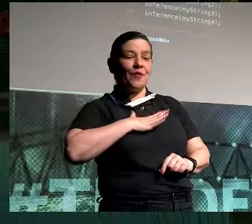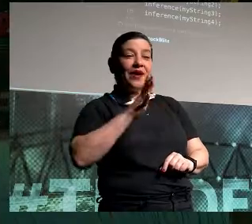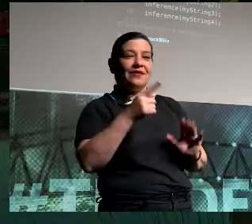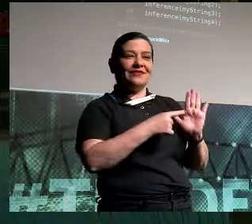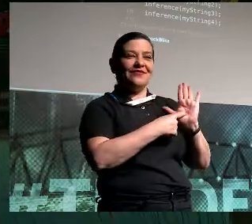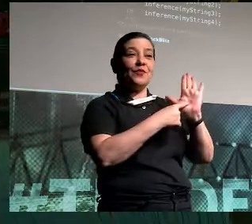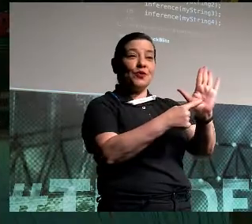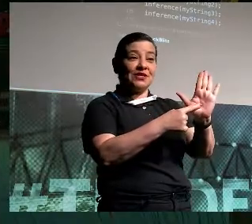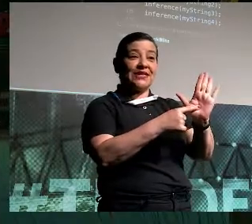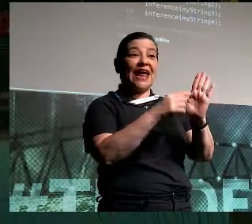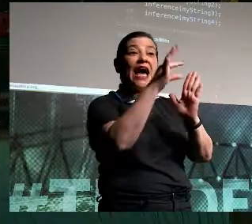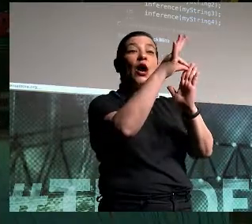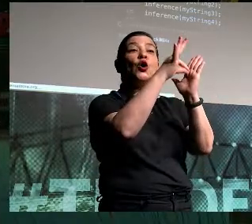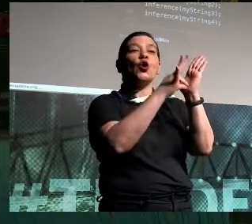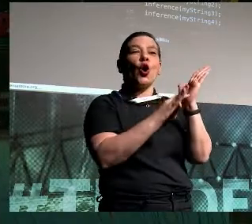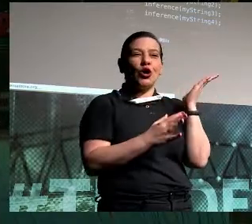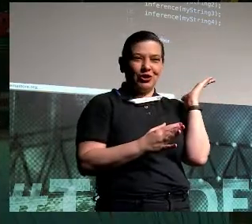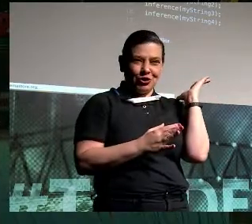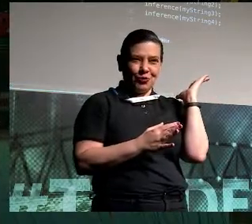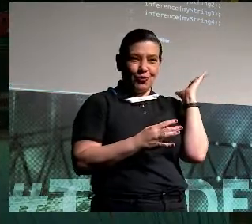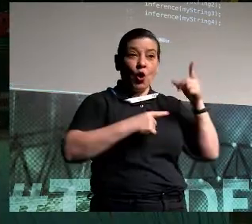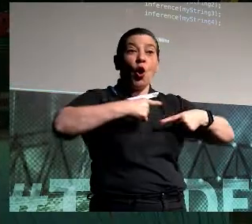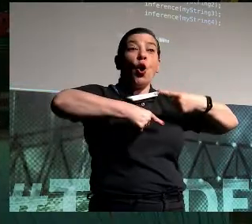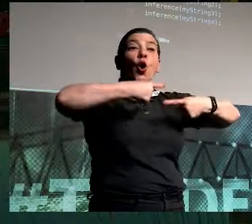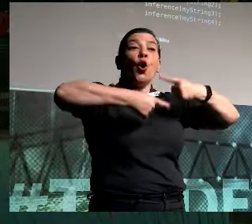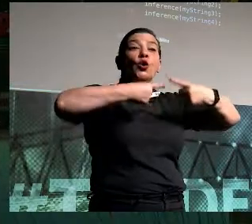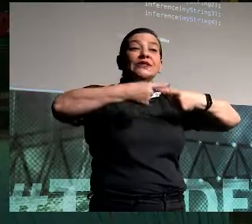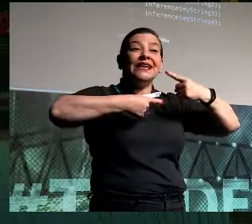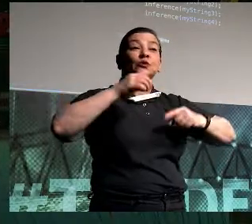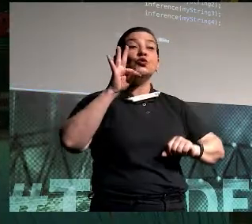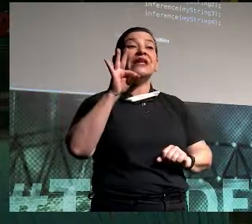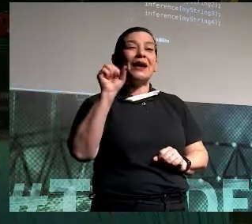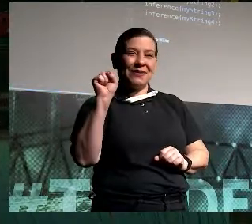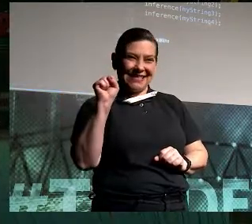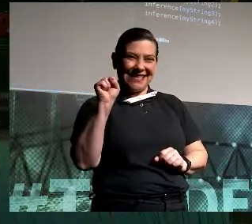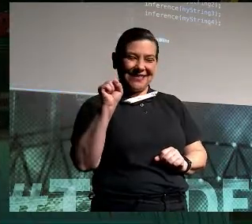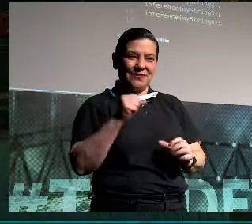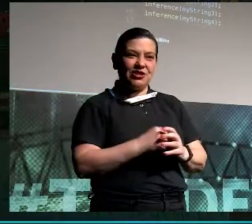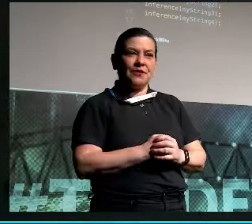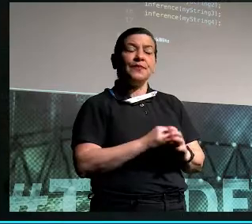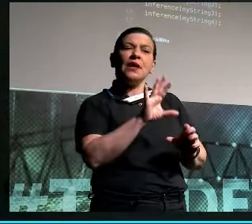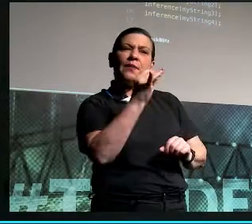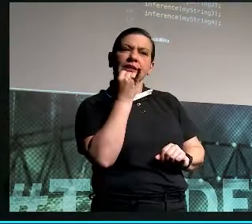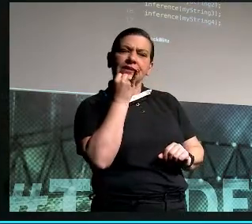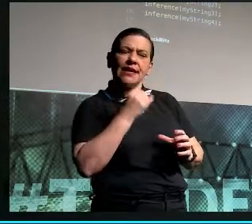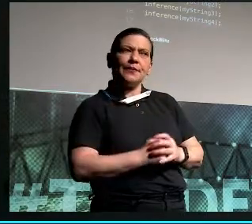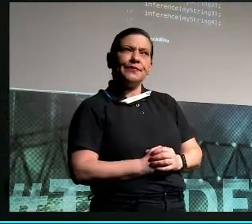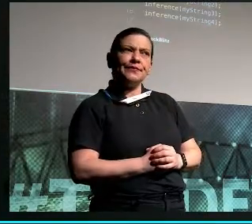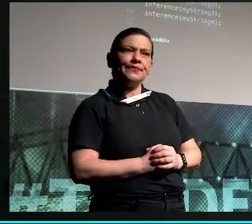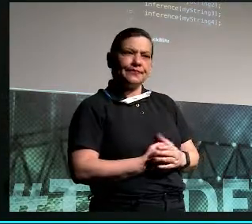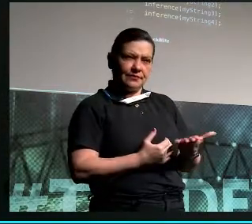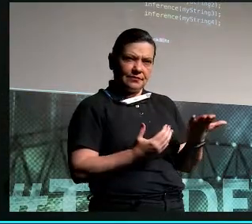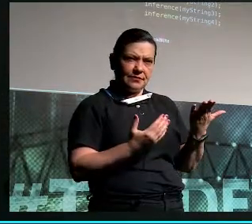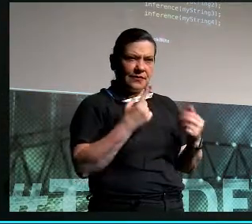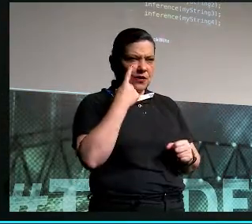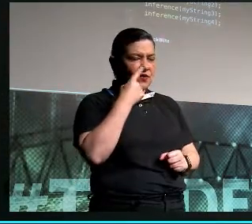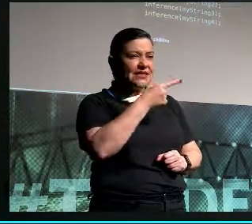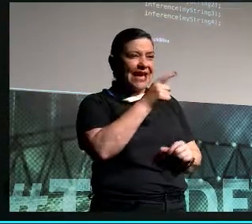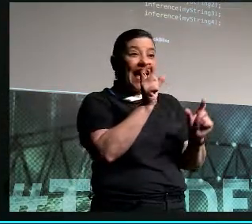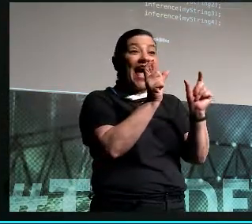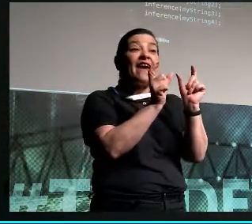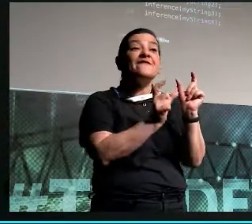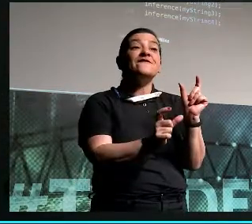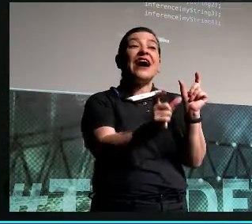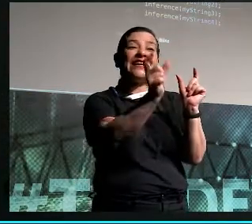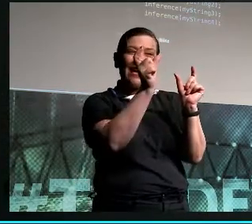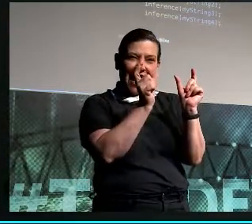de código, rodando o TypeScript aqui no navegador para a gente. Por exemplo, se a gente vê aqui essa variável aqui, que foi declarada